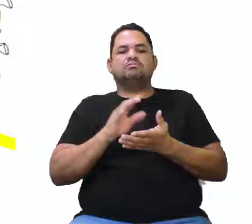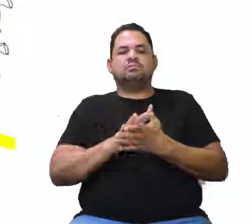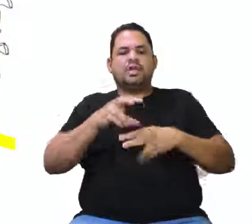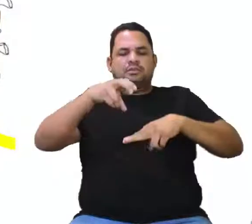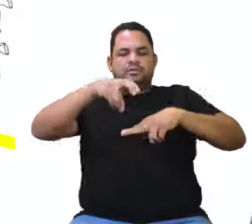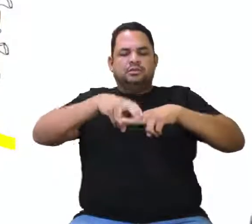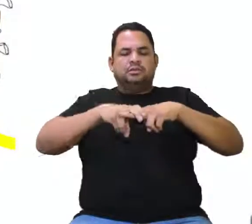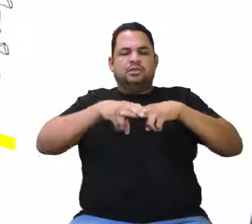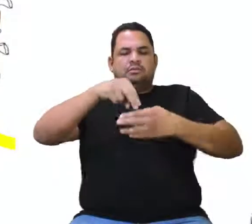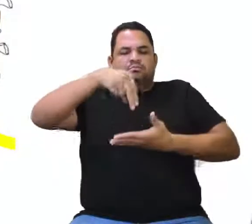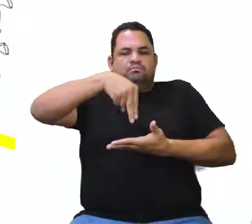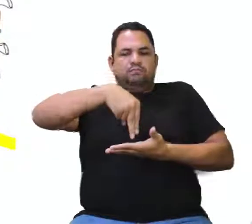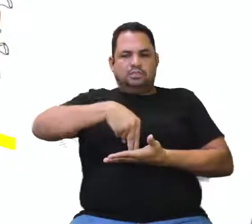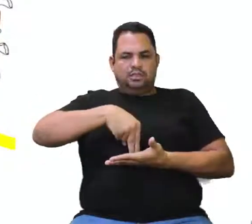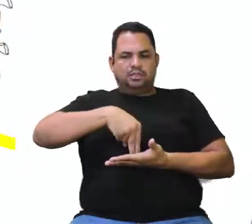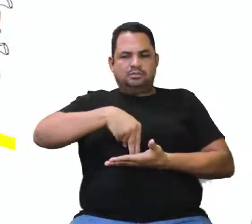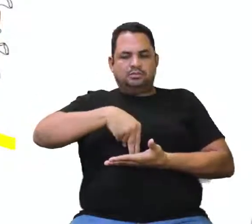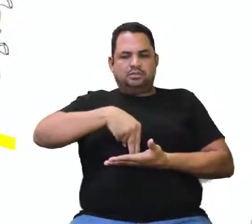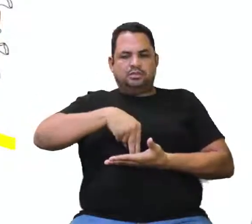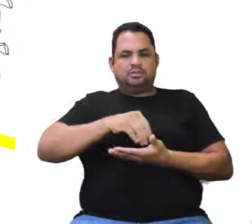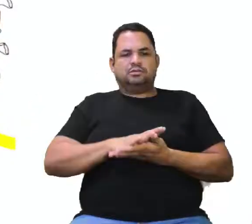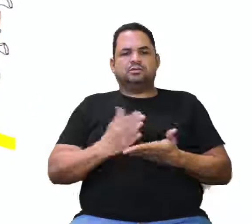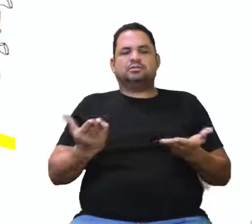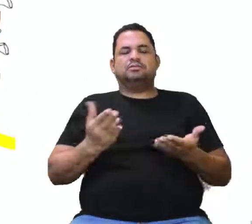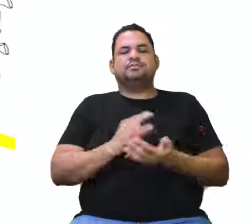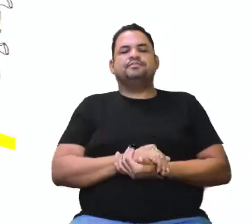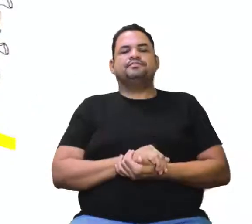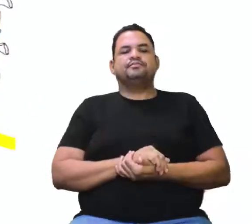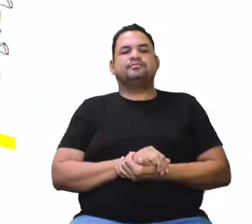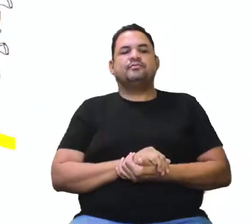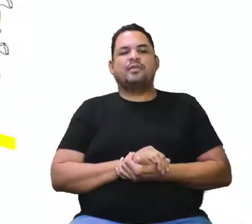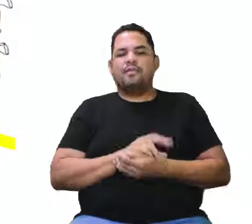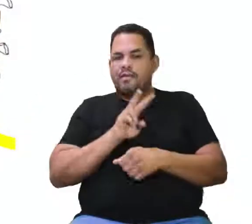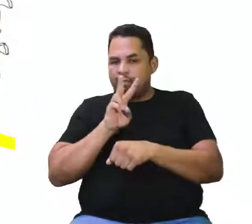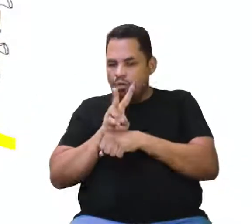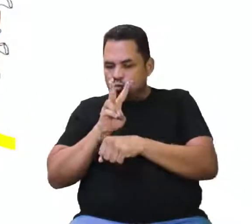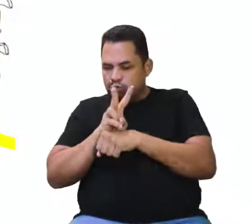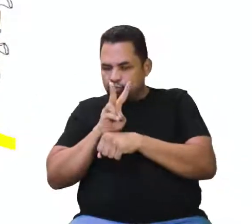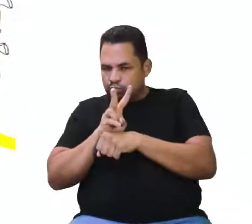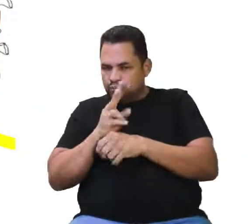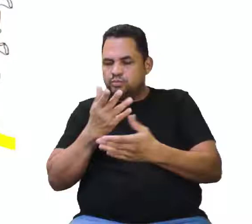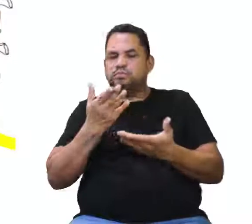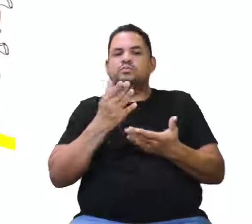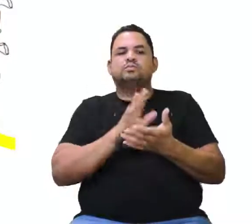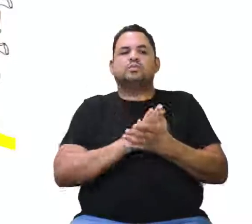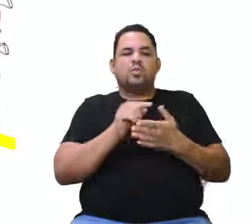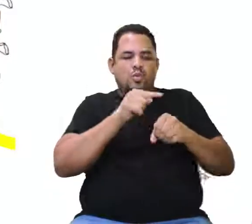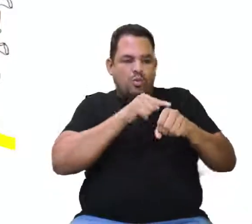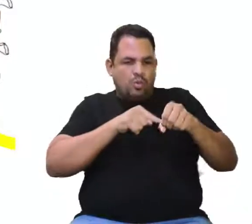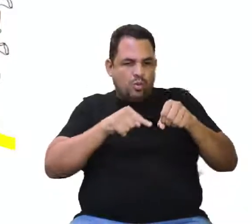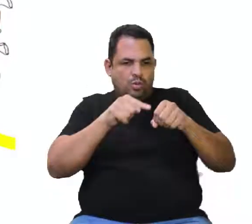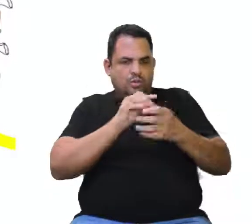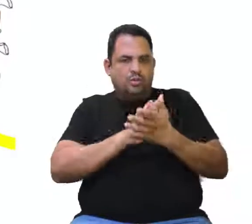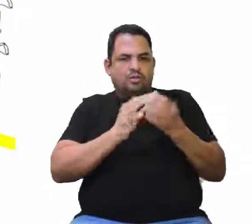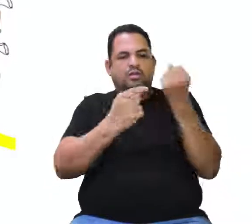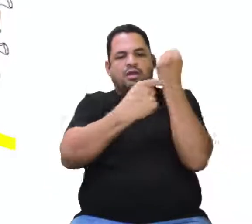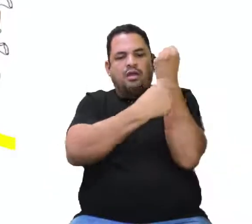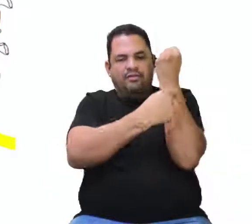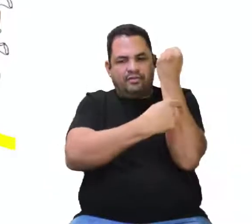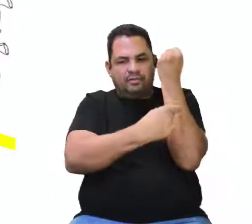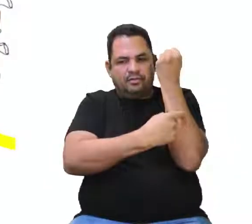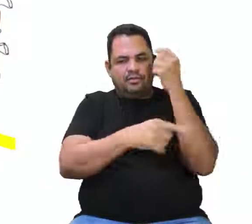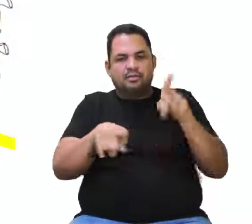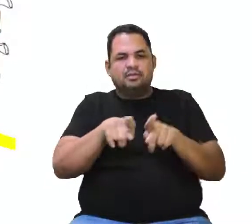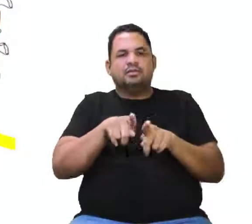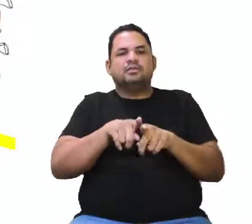com a postura ereta, professora? Para preservar o meu disco, para preservar a minha vértebra. Por